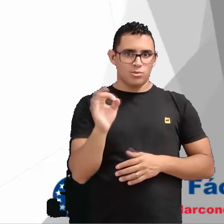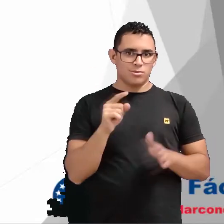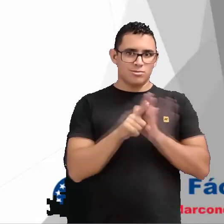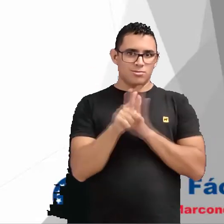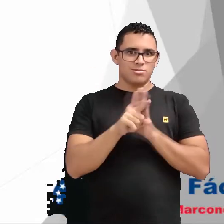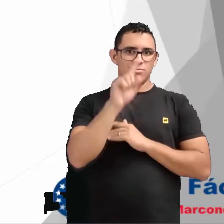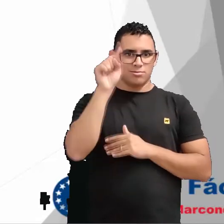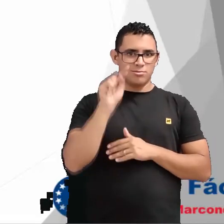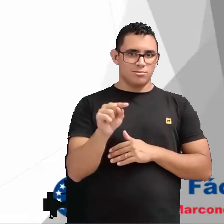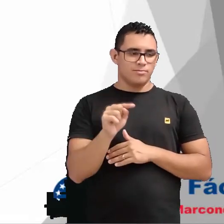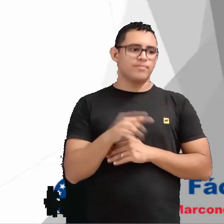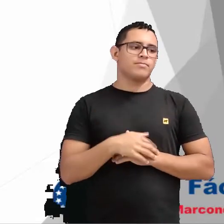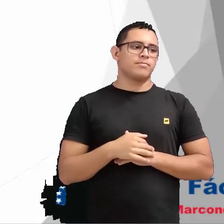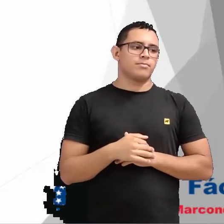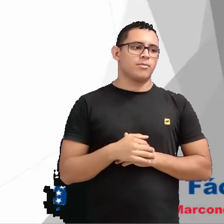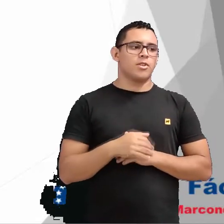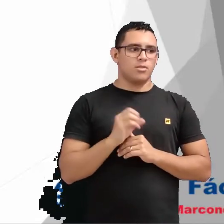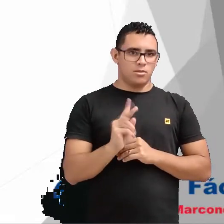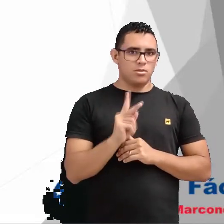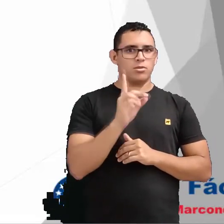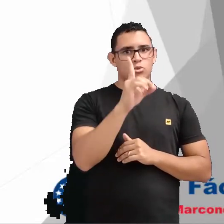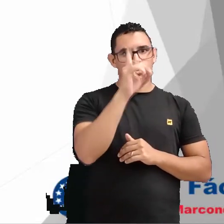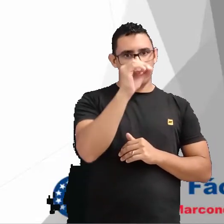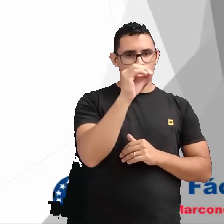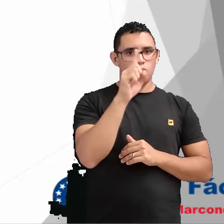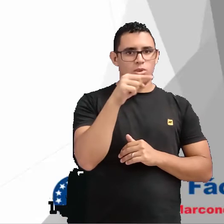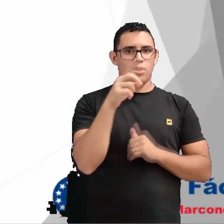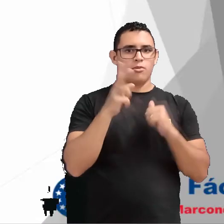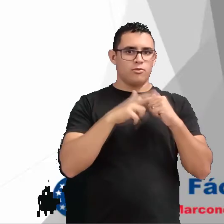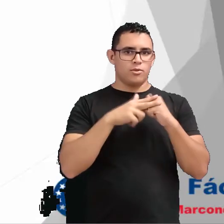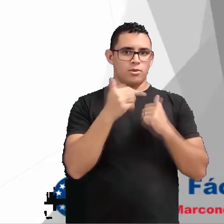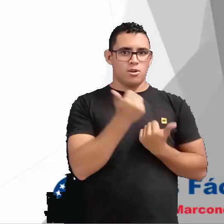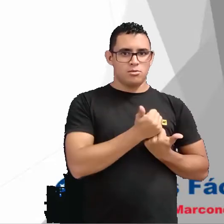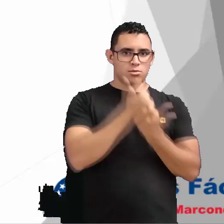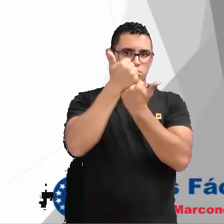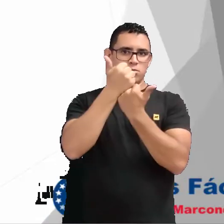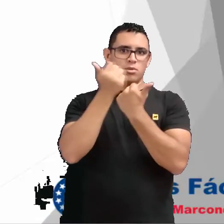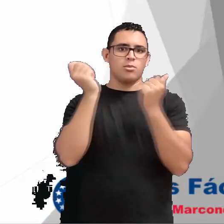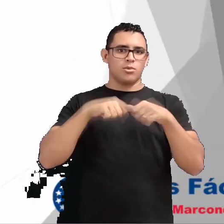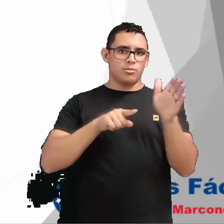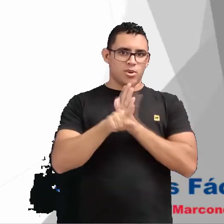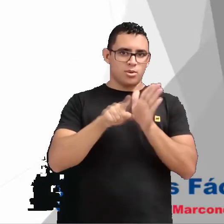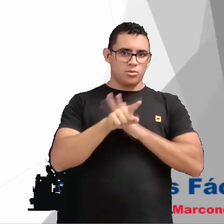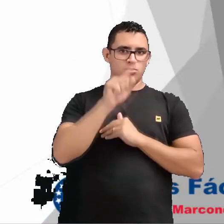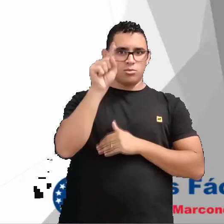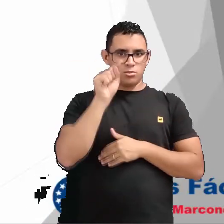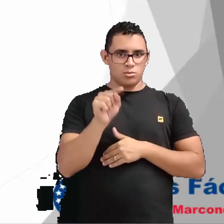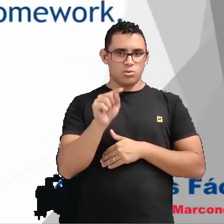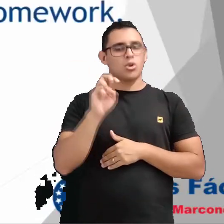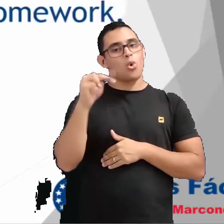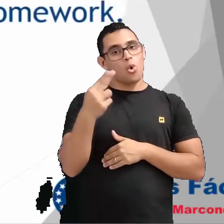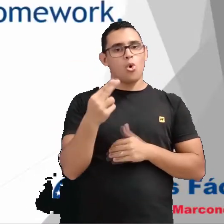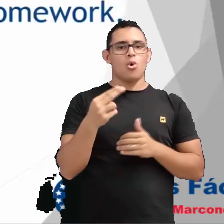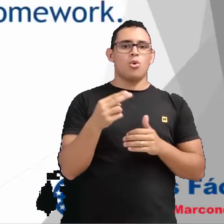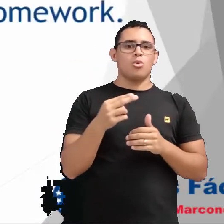verbo auxiliar para fazer pergunta e para fazer a negativa, ok? No passado vai ser igual, esse vai ser o tema da nossa próxima aula, mas então